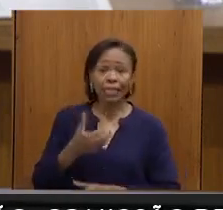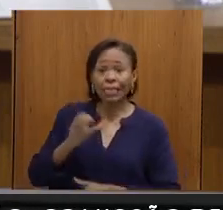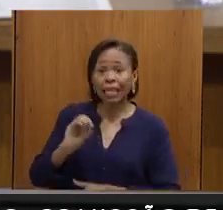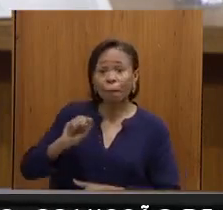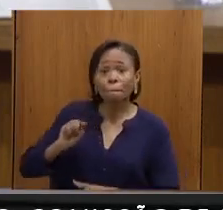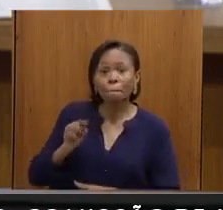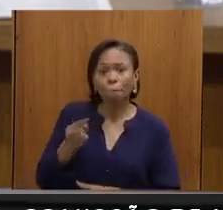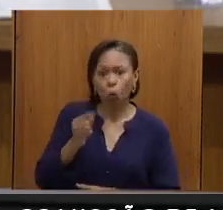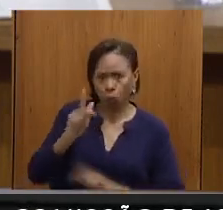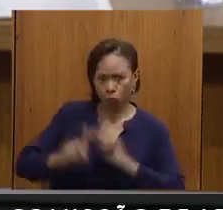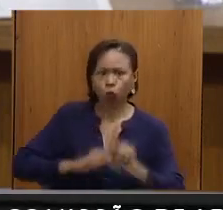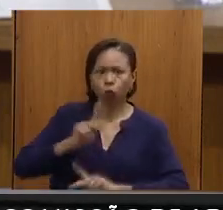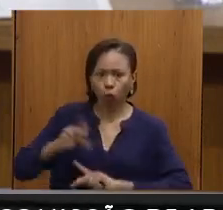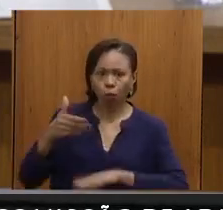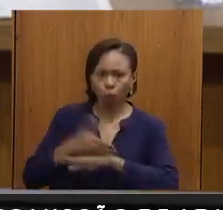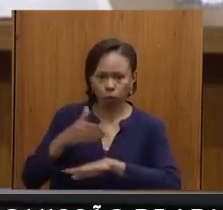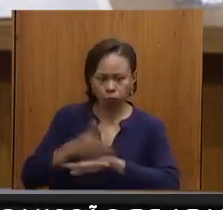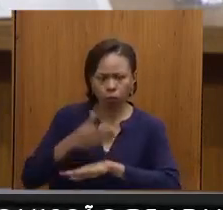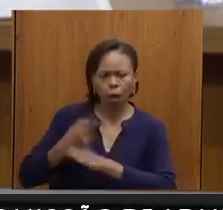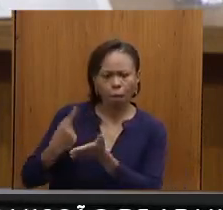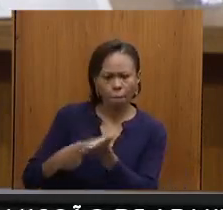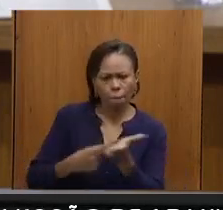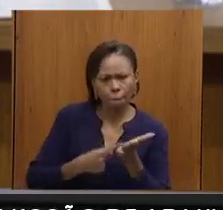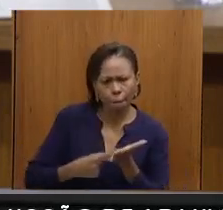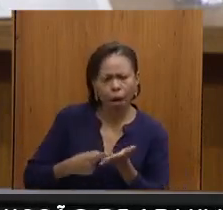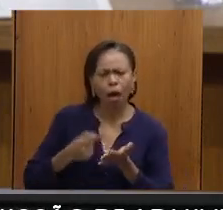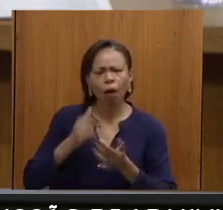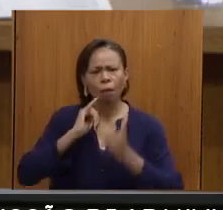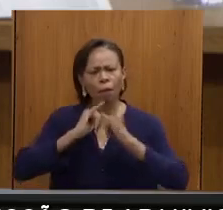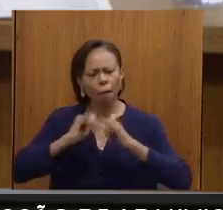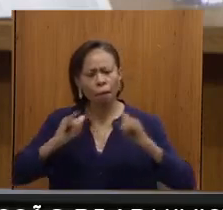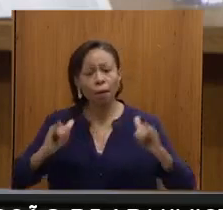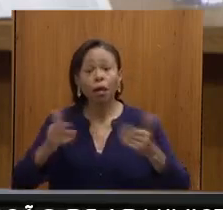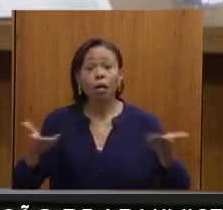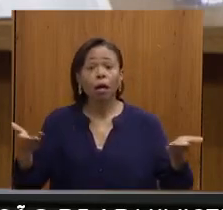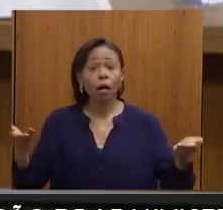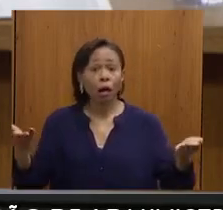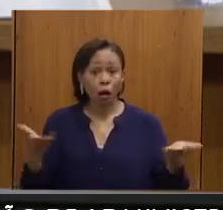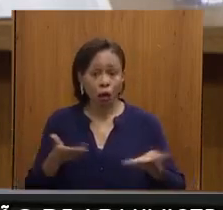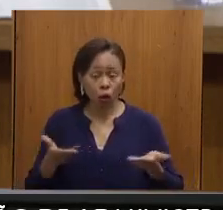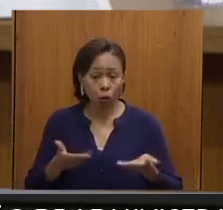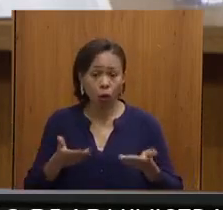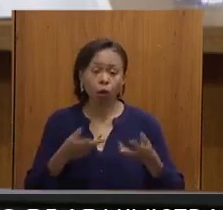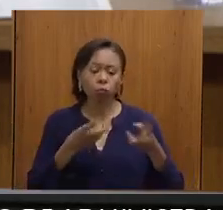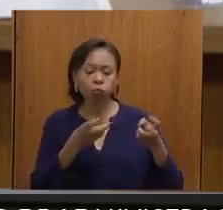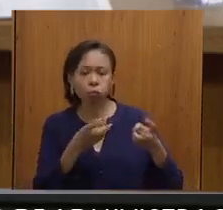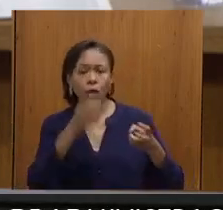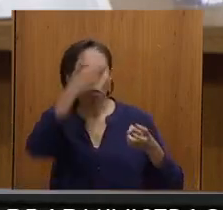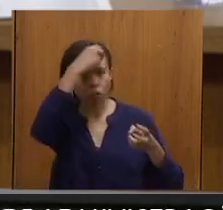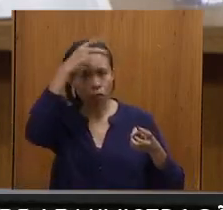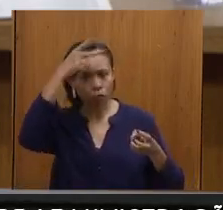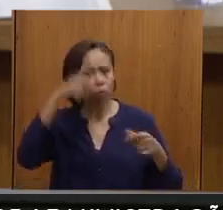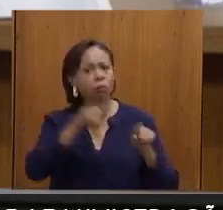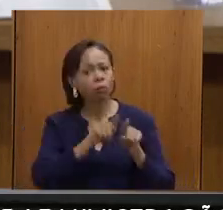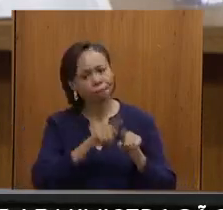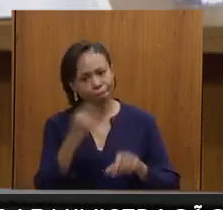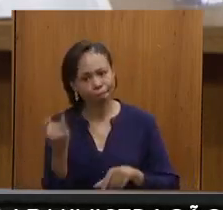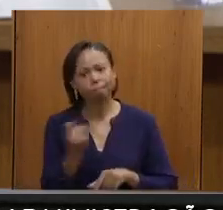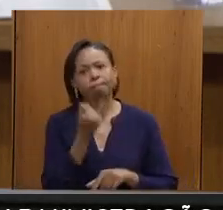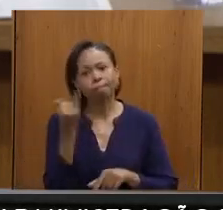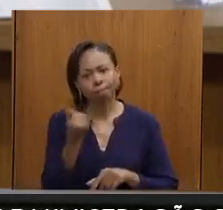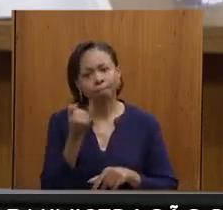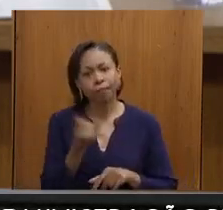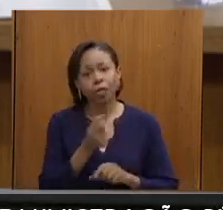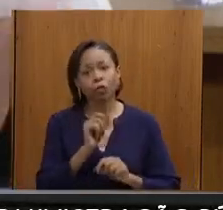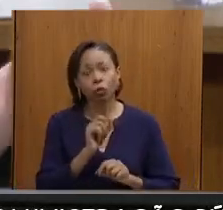participaram, e a partir dessa escuta passaremos agora também a uma escuta aos prefeitos, porque é importante que a definição